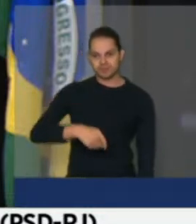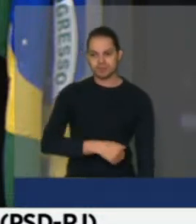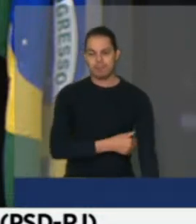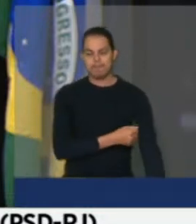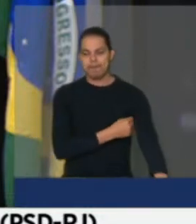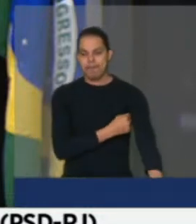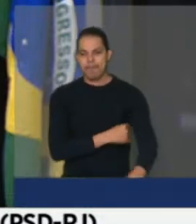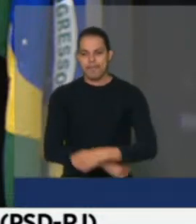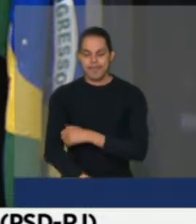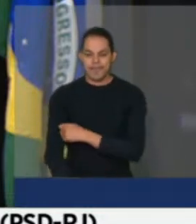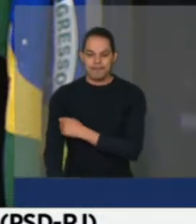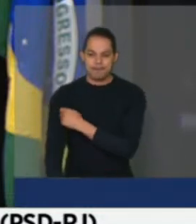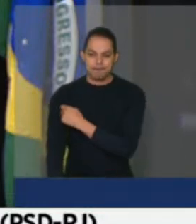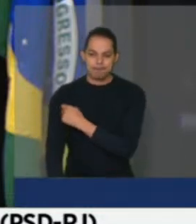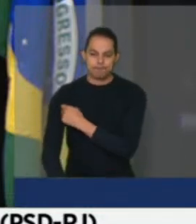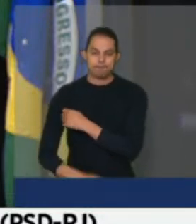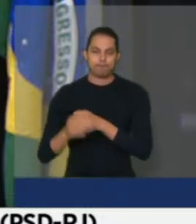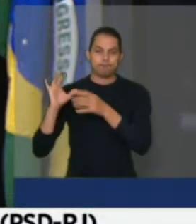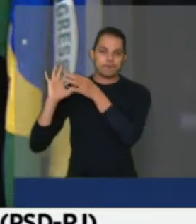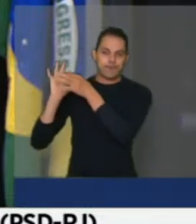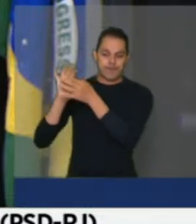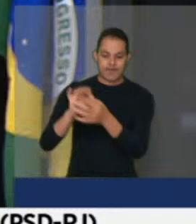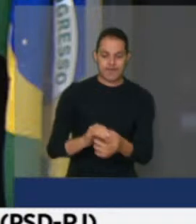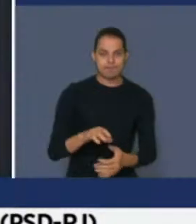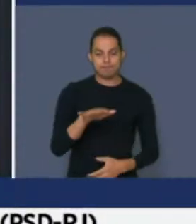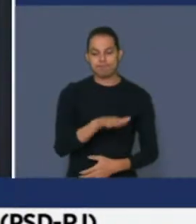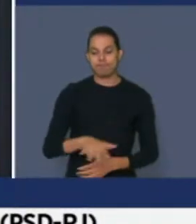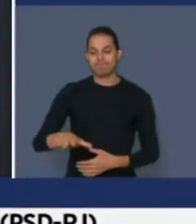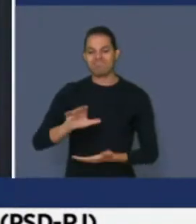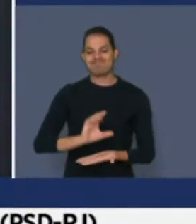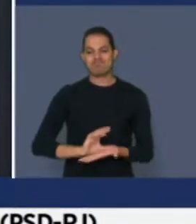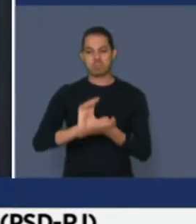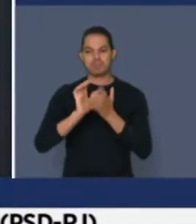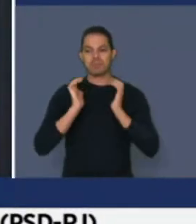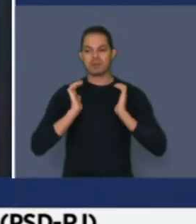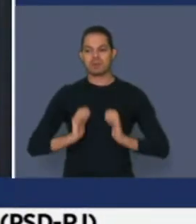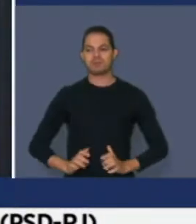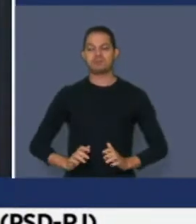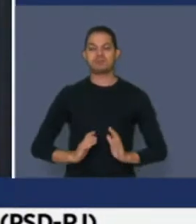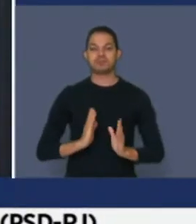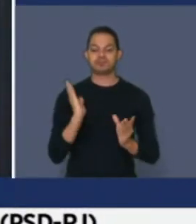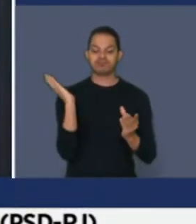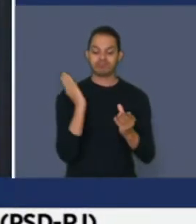desta relatoria no âmbito do Conselho de Ética, um processo